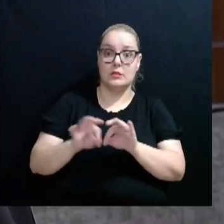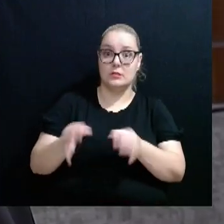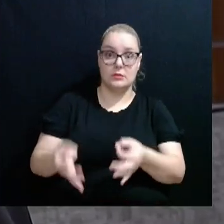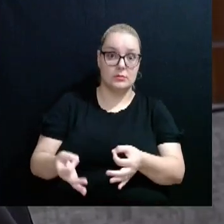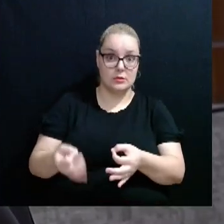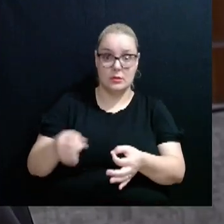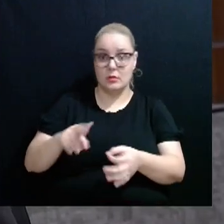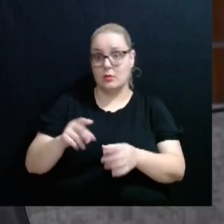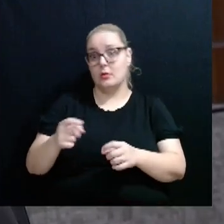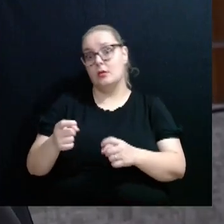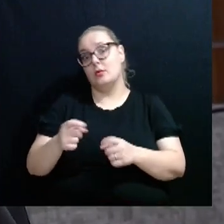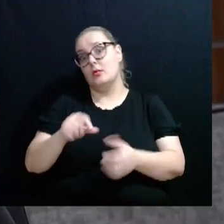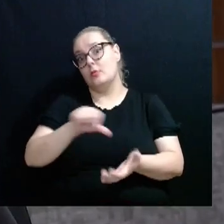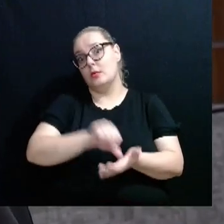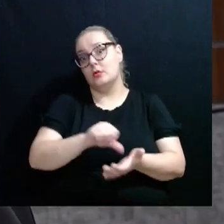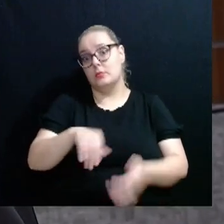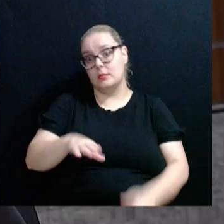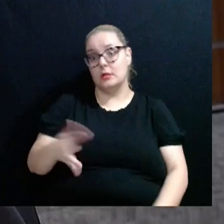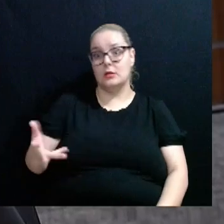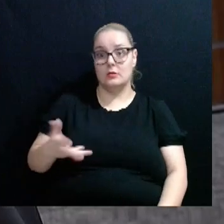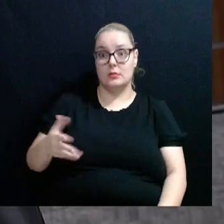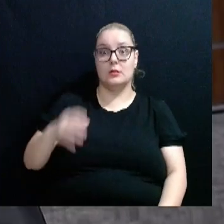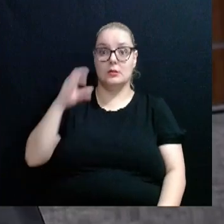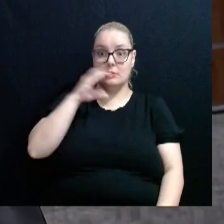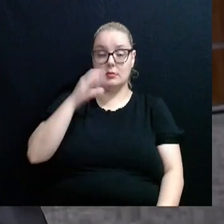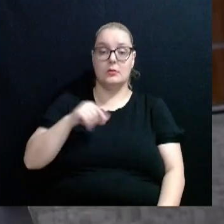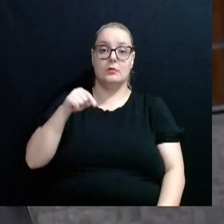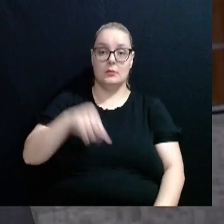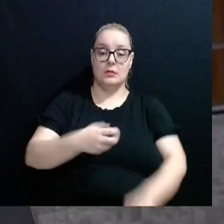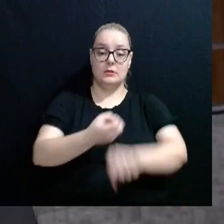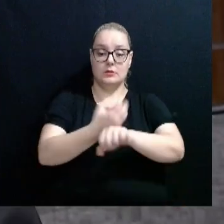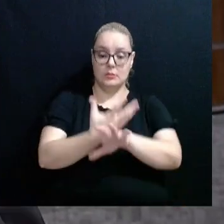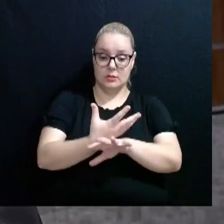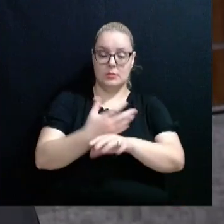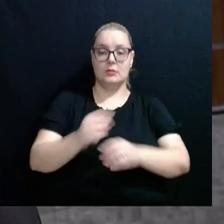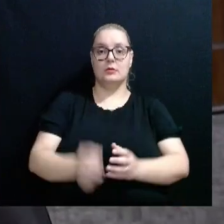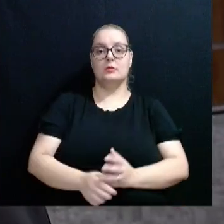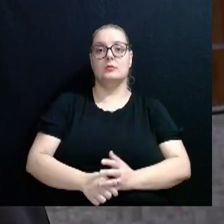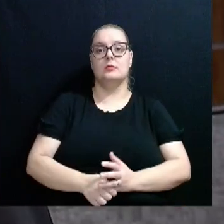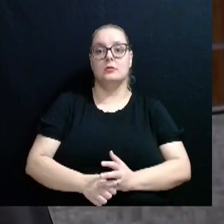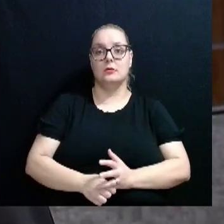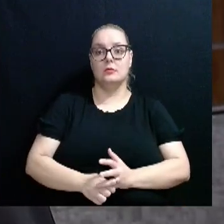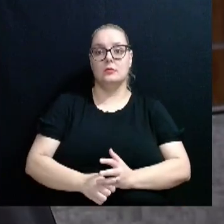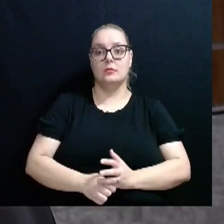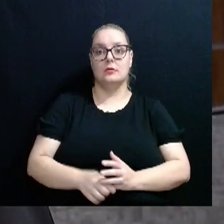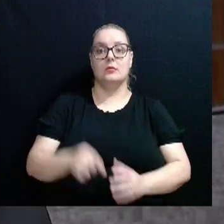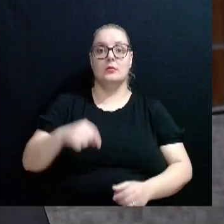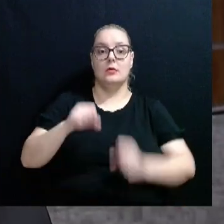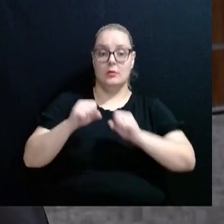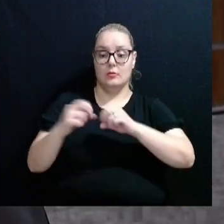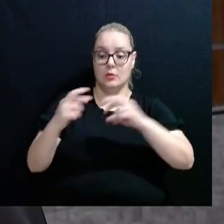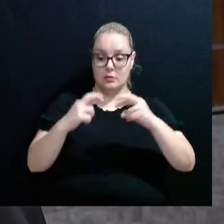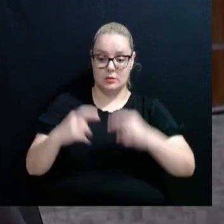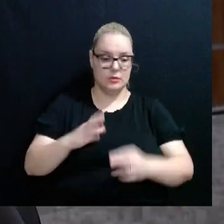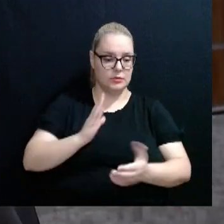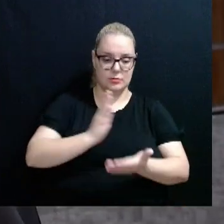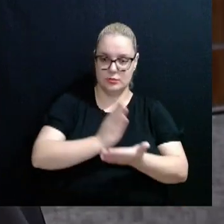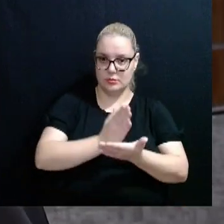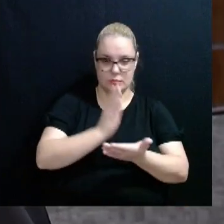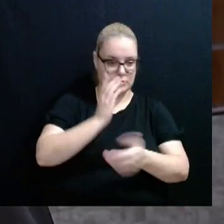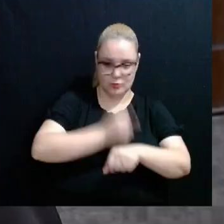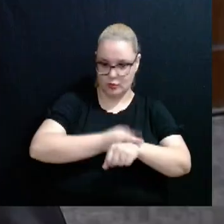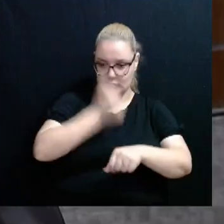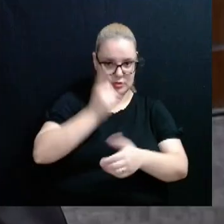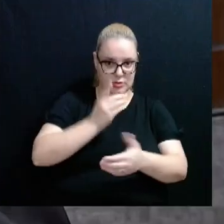mais avançada. Com essa chamada, eles vão poder analisar já o que está